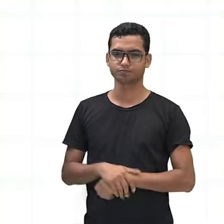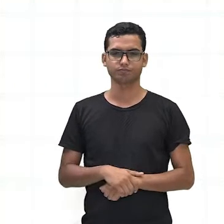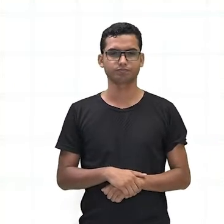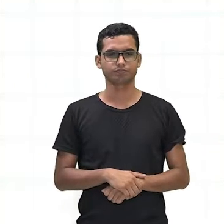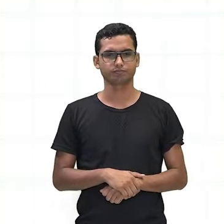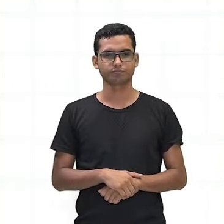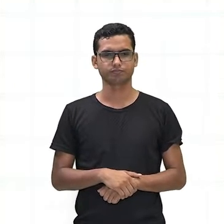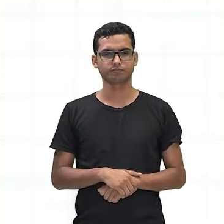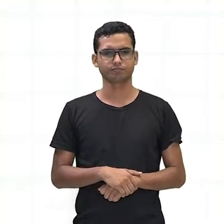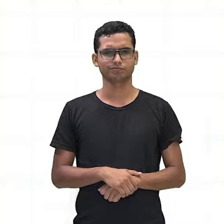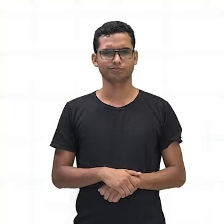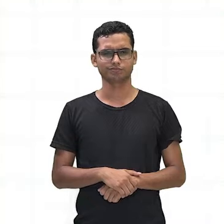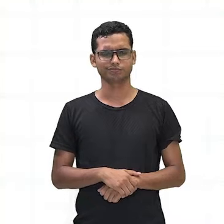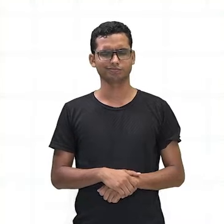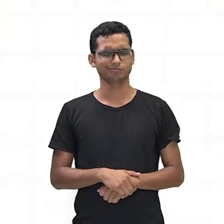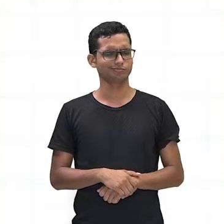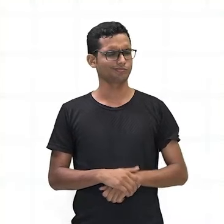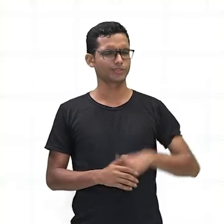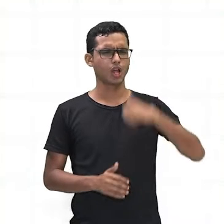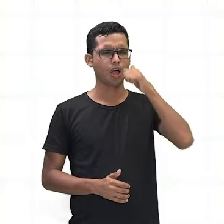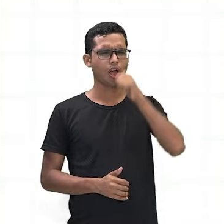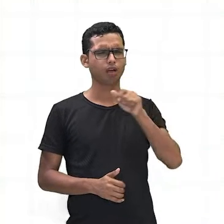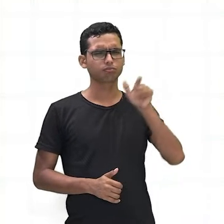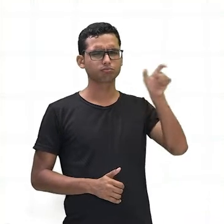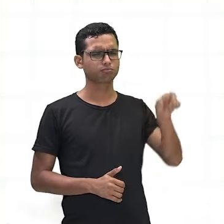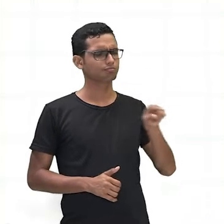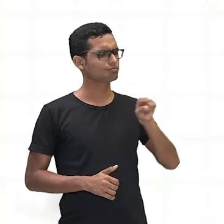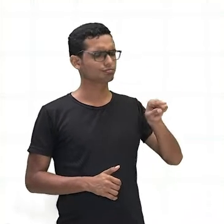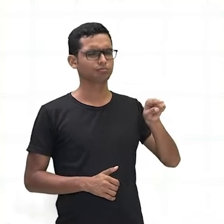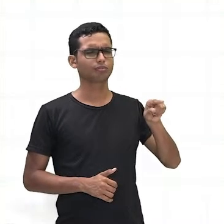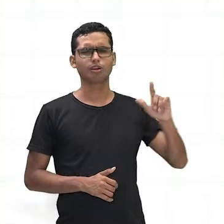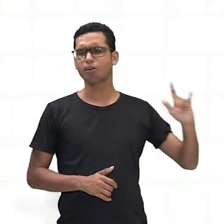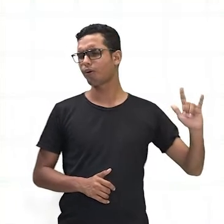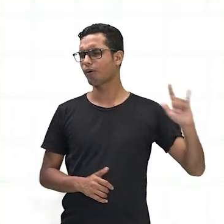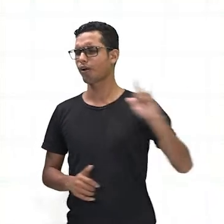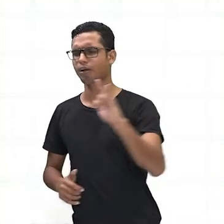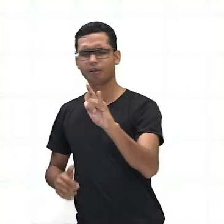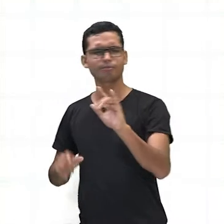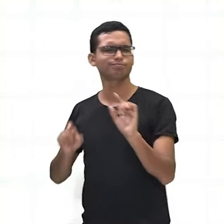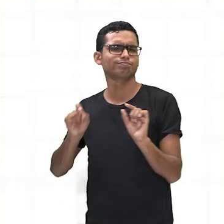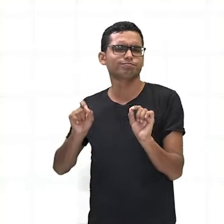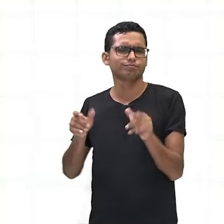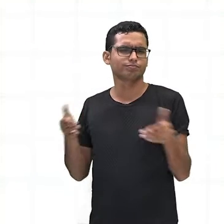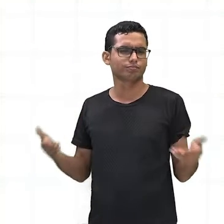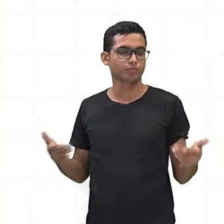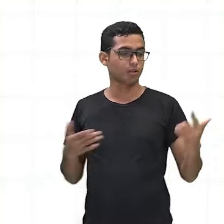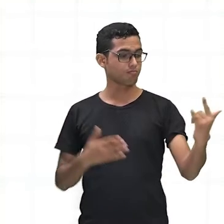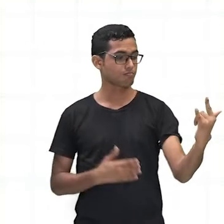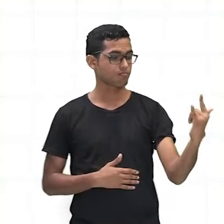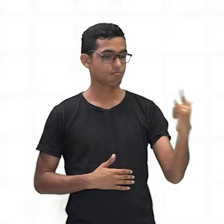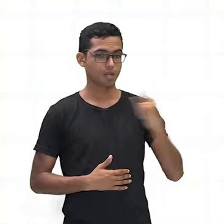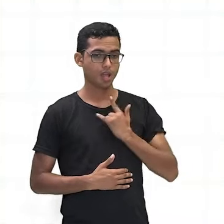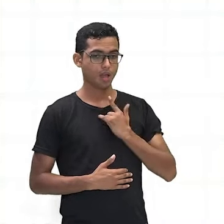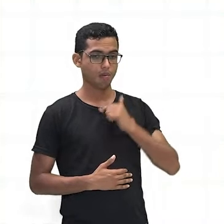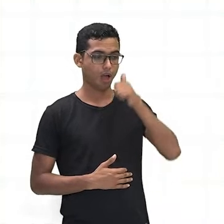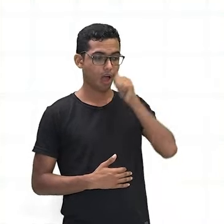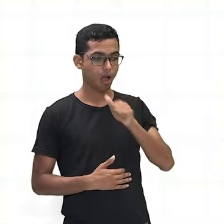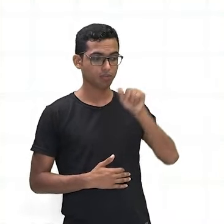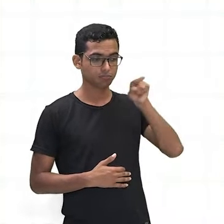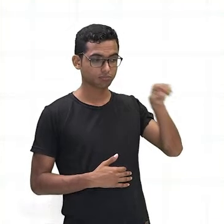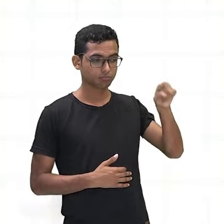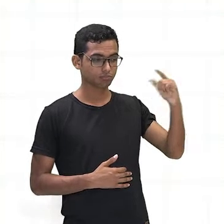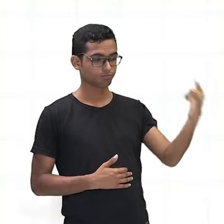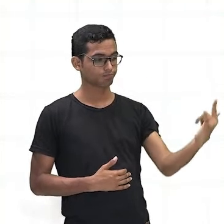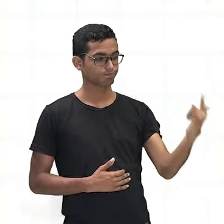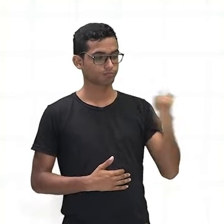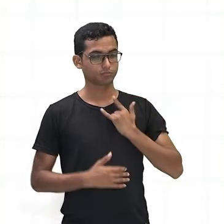Então, quem que ela ama? Ela ama a quem? Ela me ama, certo? Eu estou